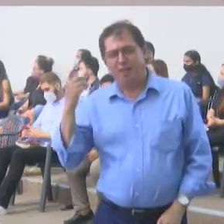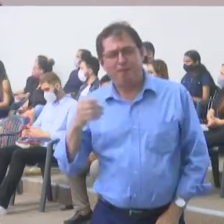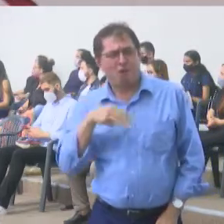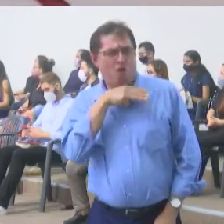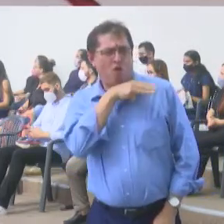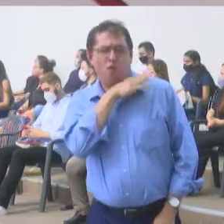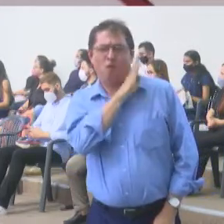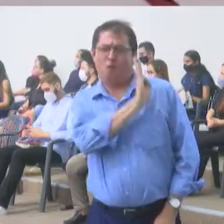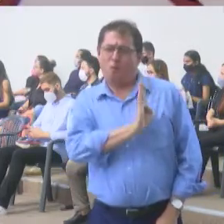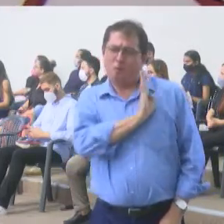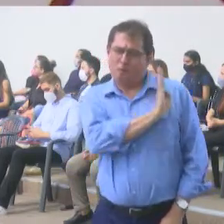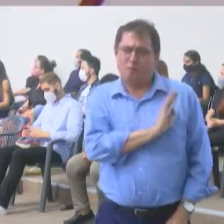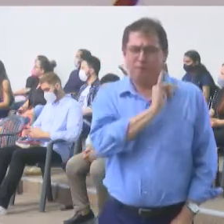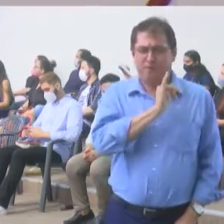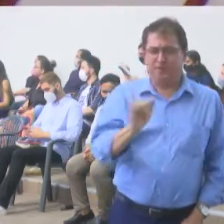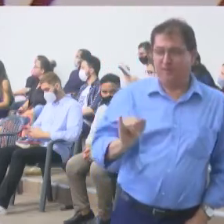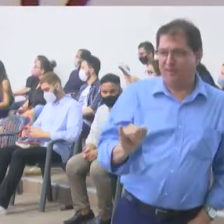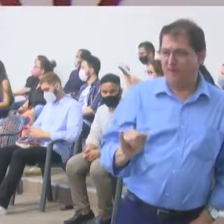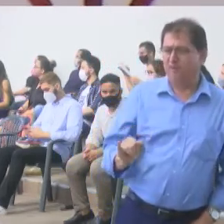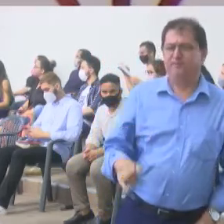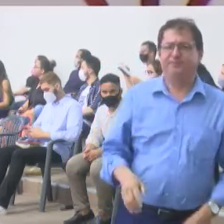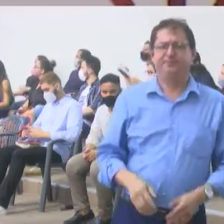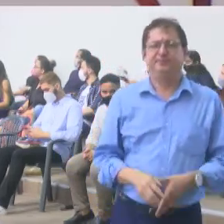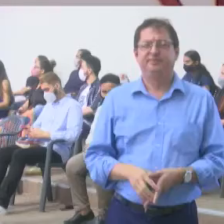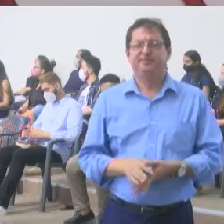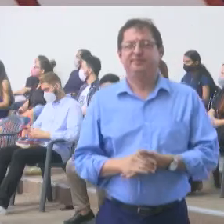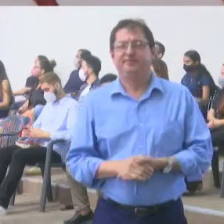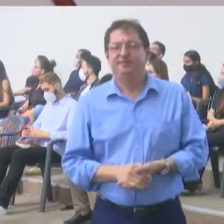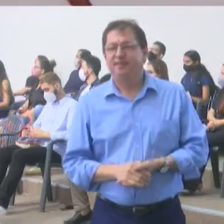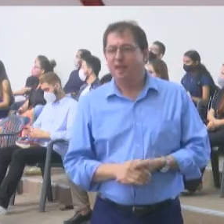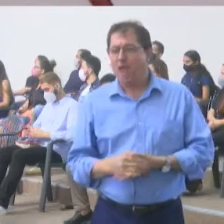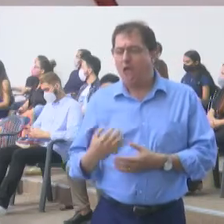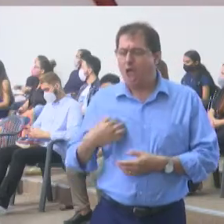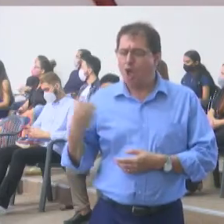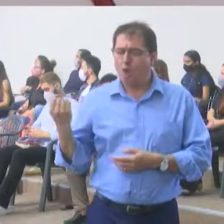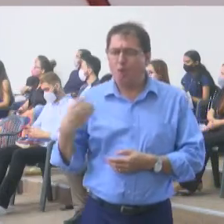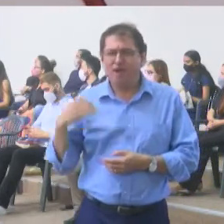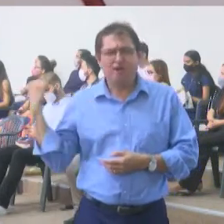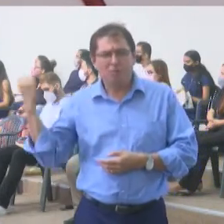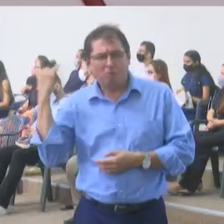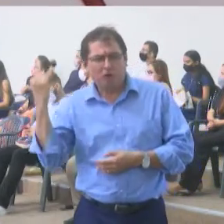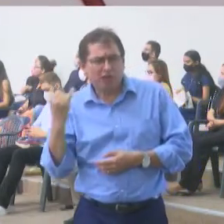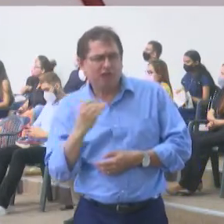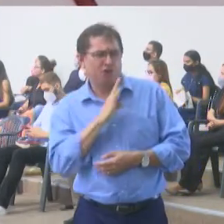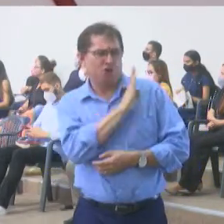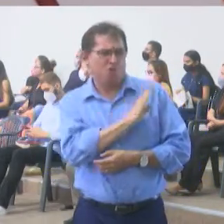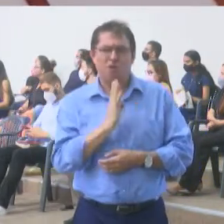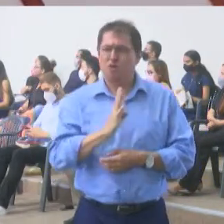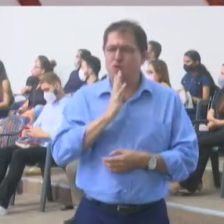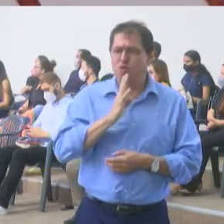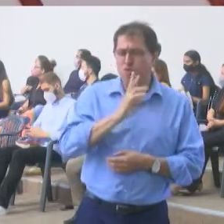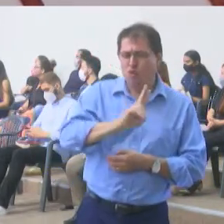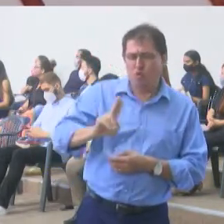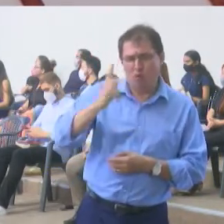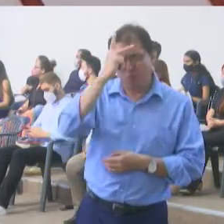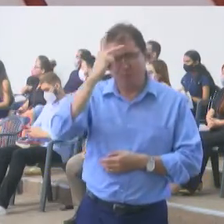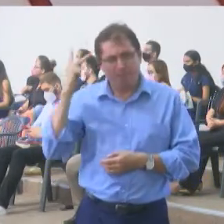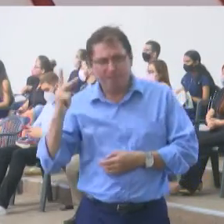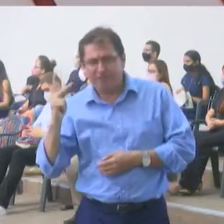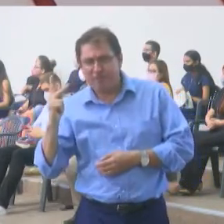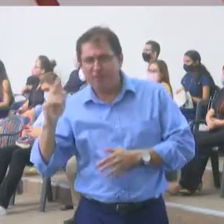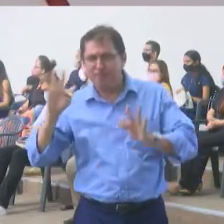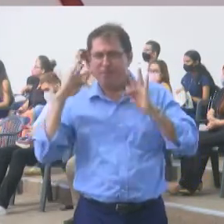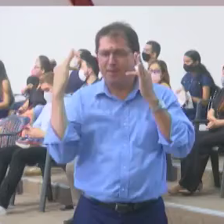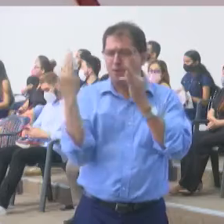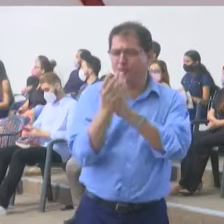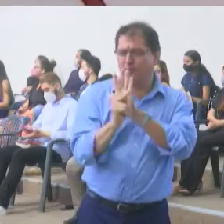um pouco indefinida. Eu acho interessante porque Boaz sabia o nome da pessoa. Boaz era parente desse homem, era alguém chegado